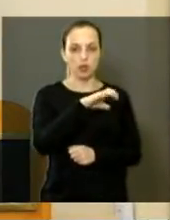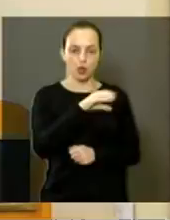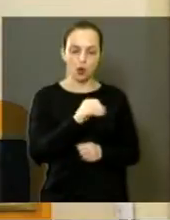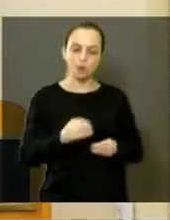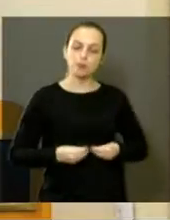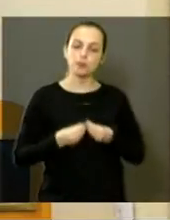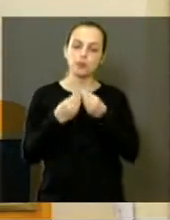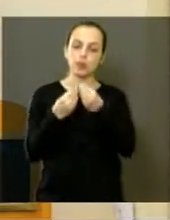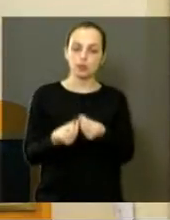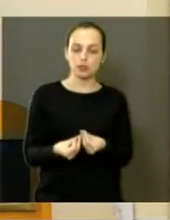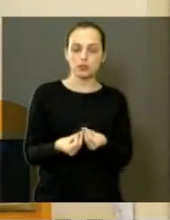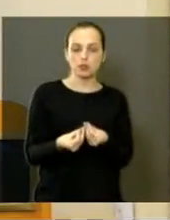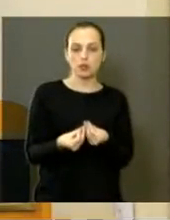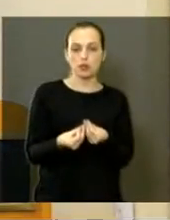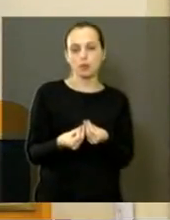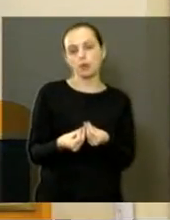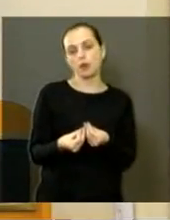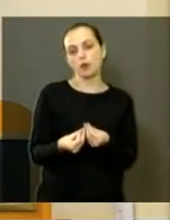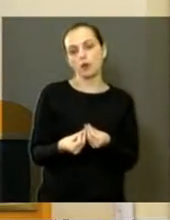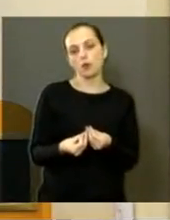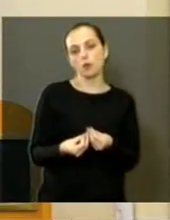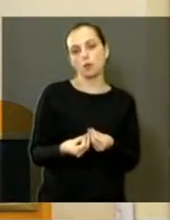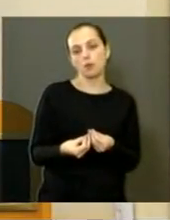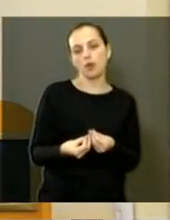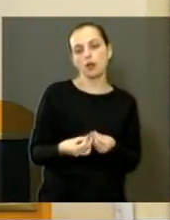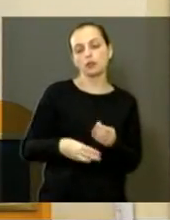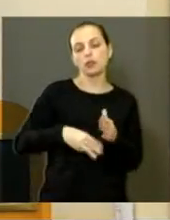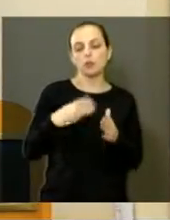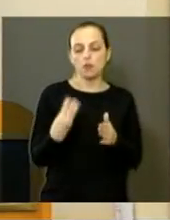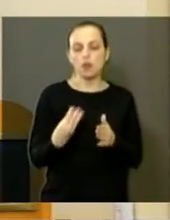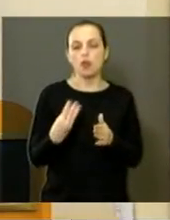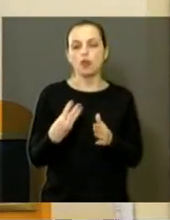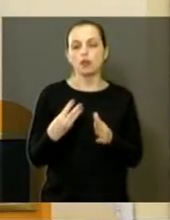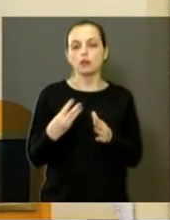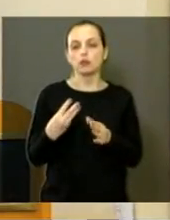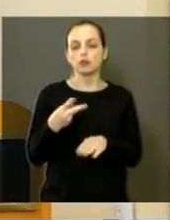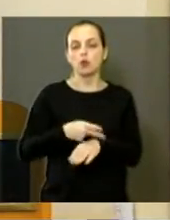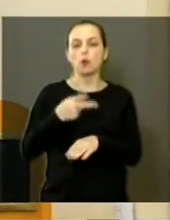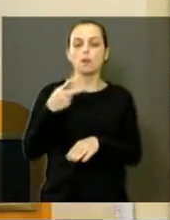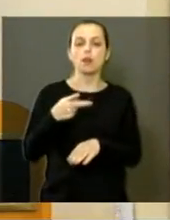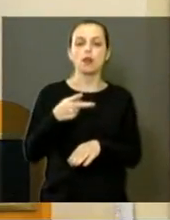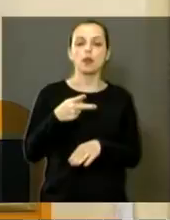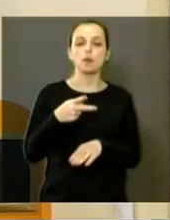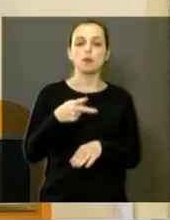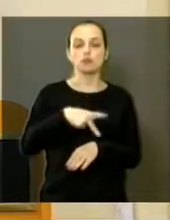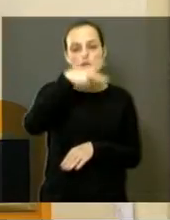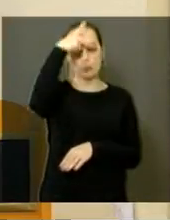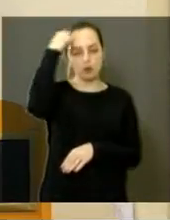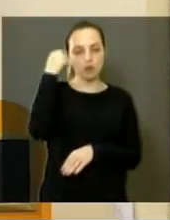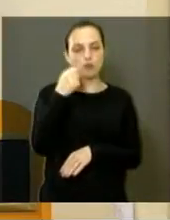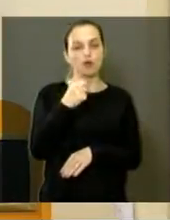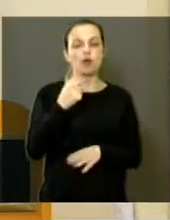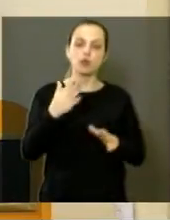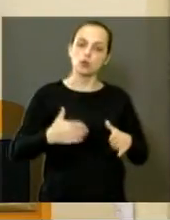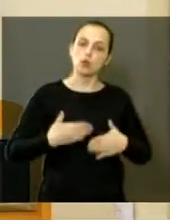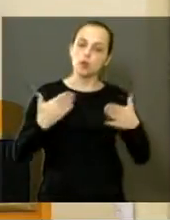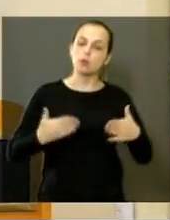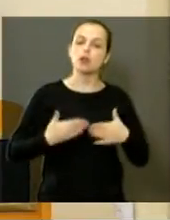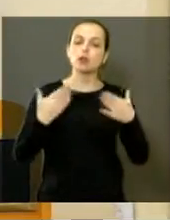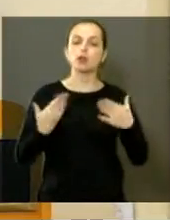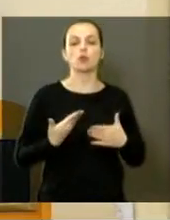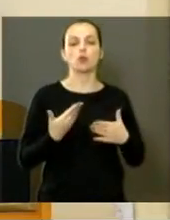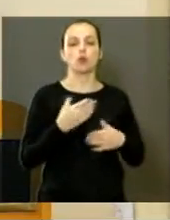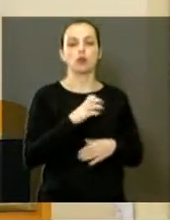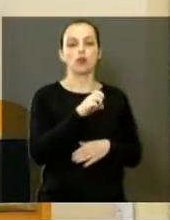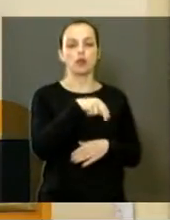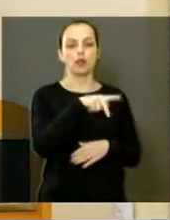o prefeito, né, recebeu naturalmente pela terceira vez o prêmio Sebrae Prefeito Empreendedor, né? Então, esse